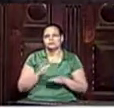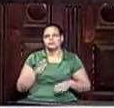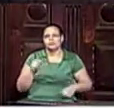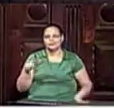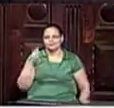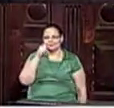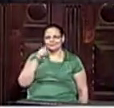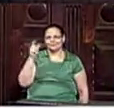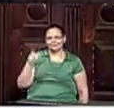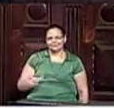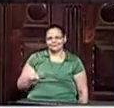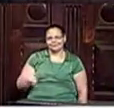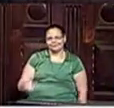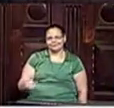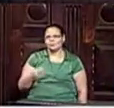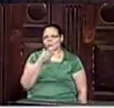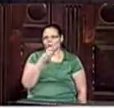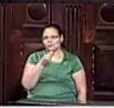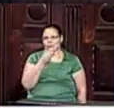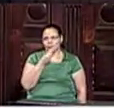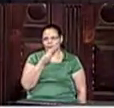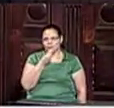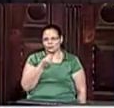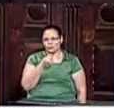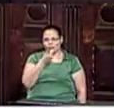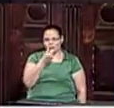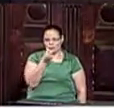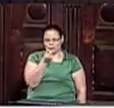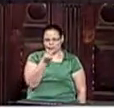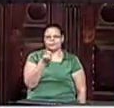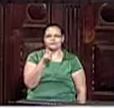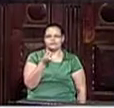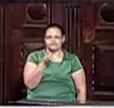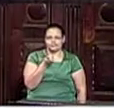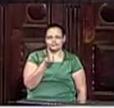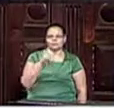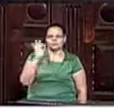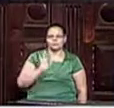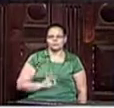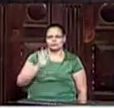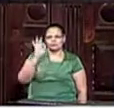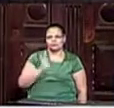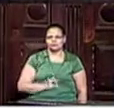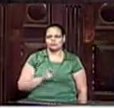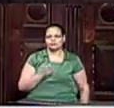sexo feminino. Os meninos representam 16% das vítimas.